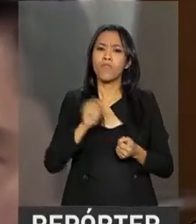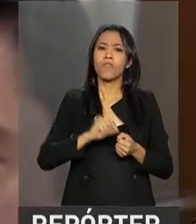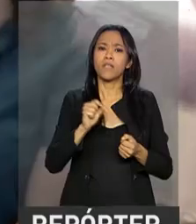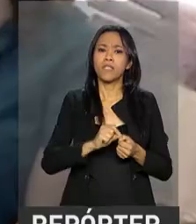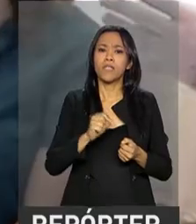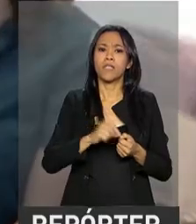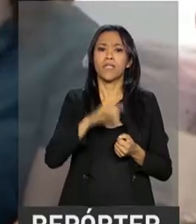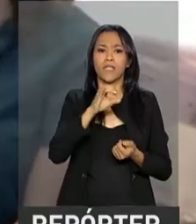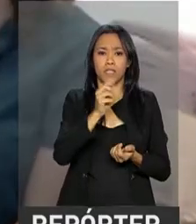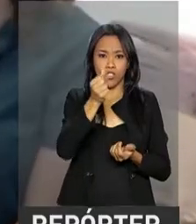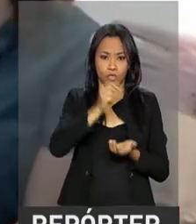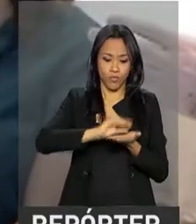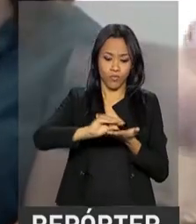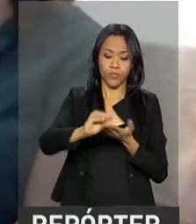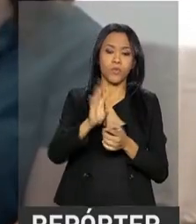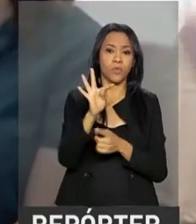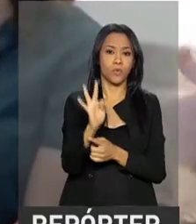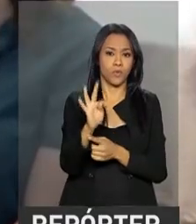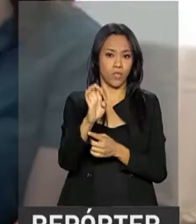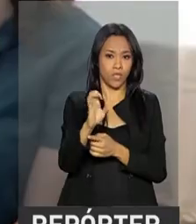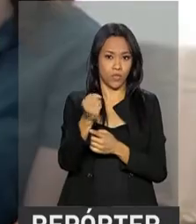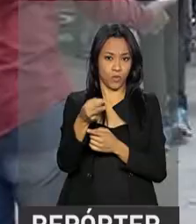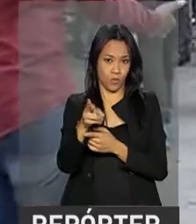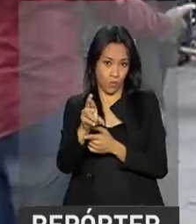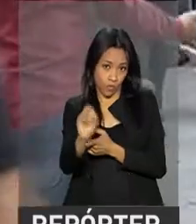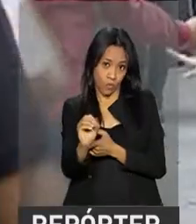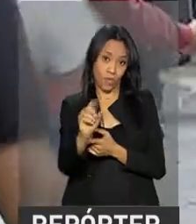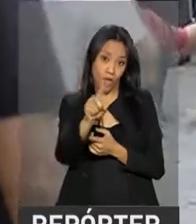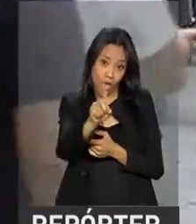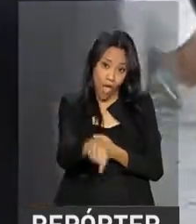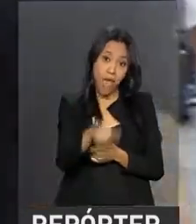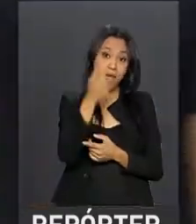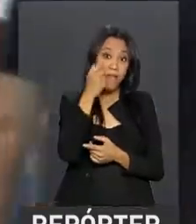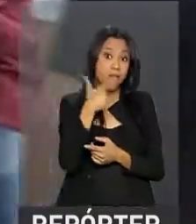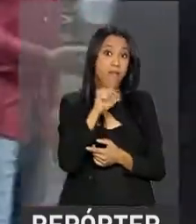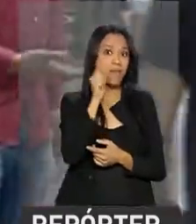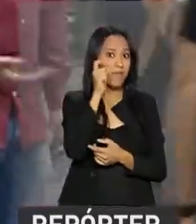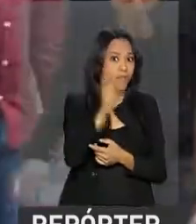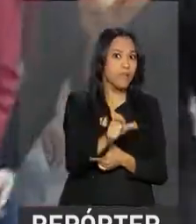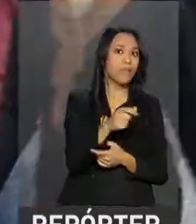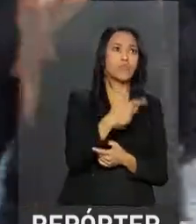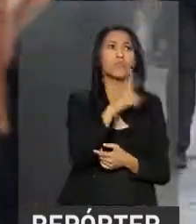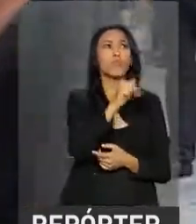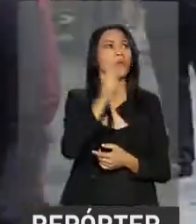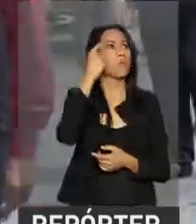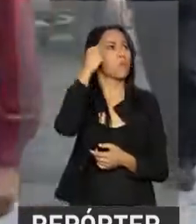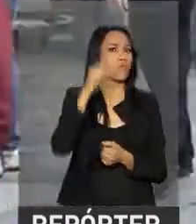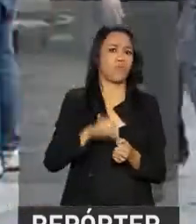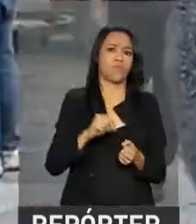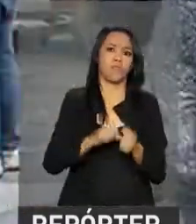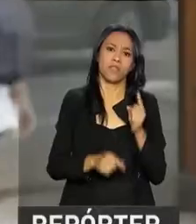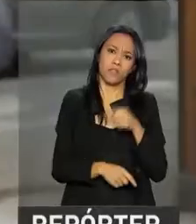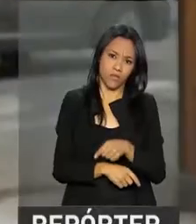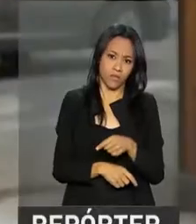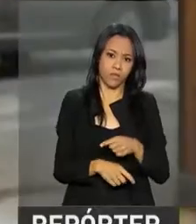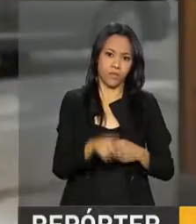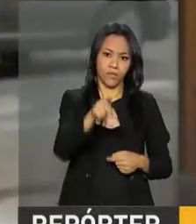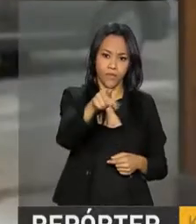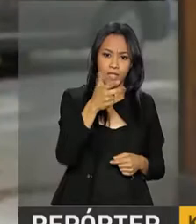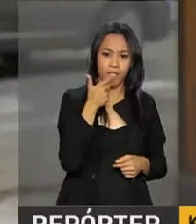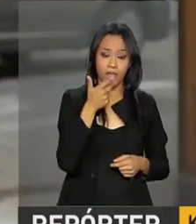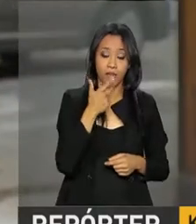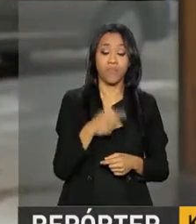Tesouro Direto agrada e desperta interesse, até mesmo em quem nunca pensou em fazer uma aplicação como essa. Sem